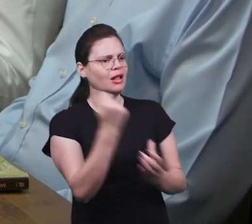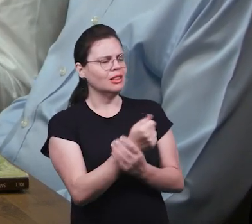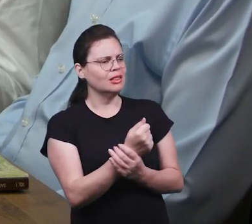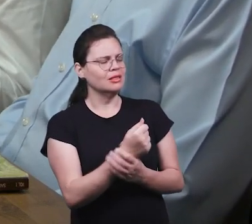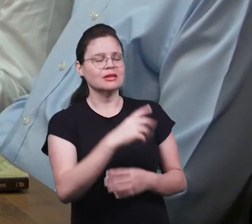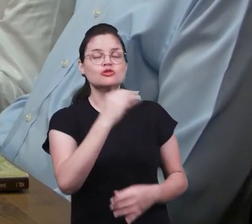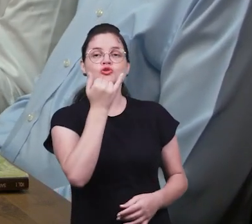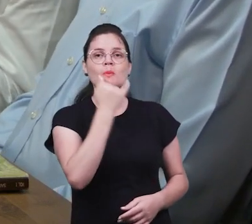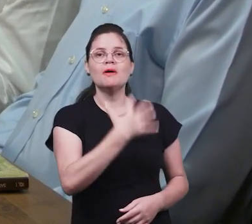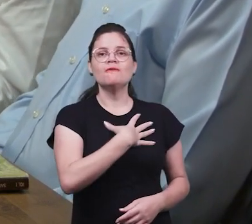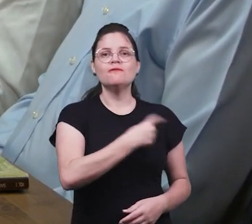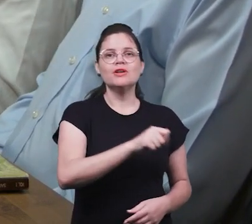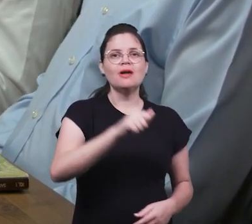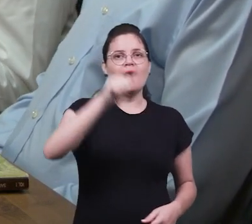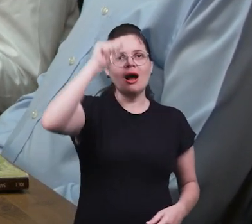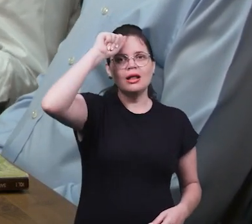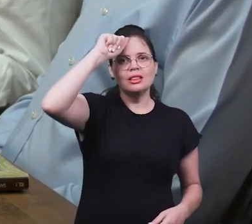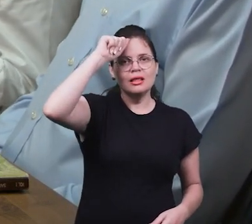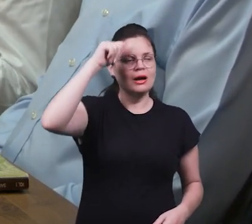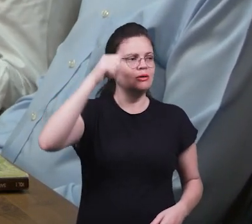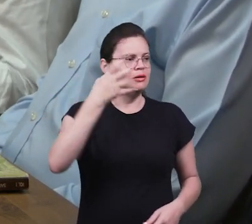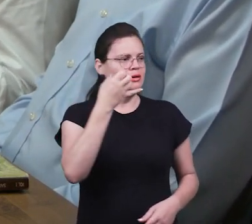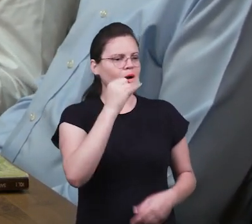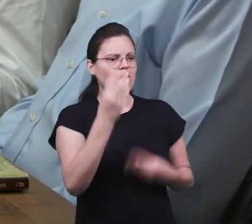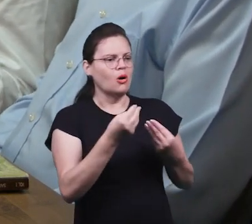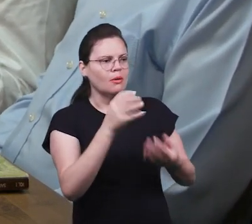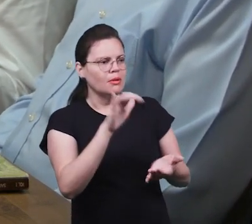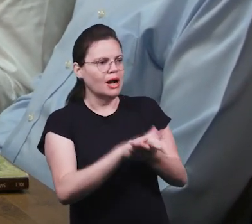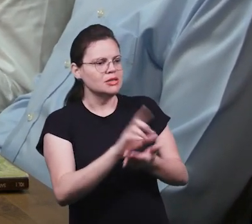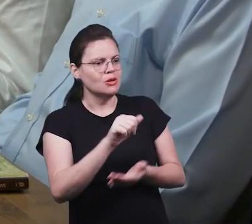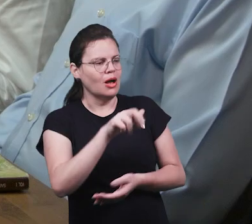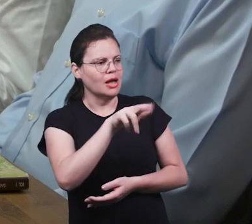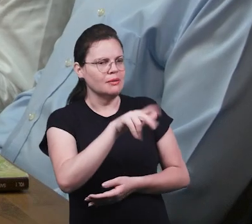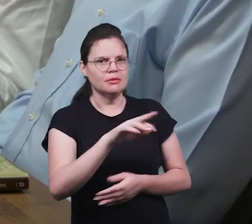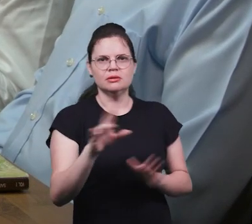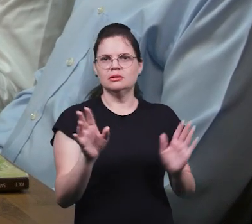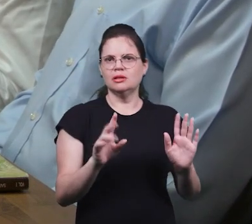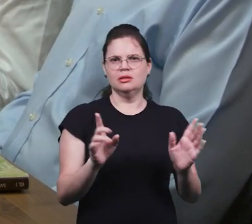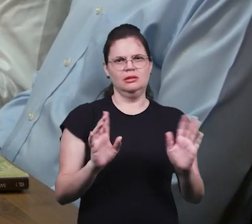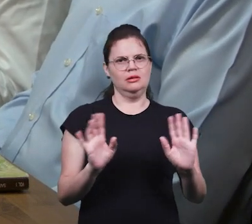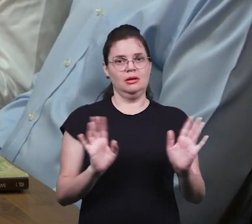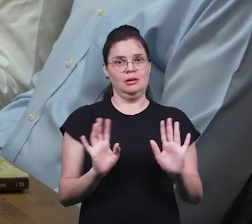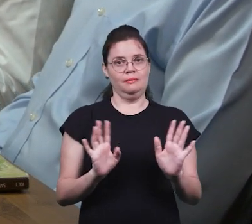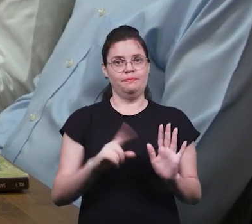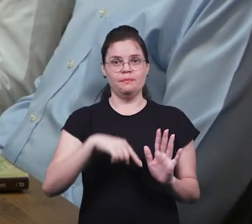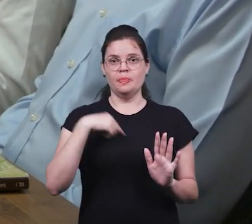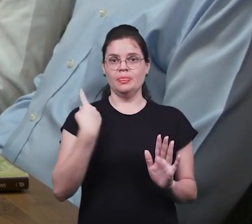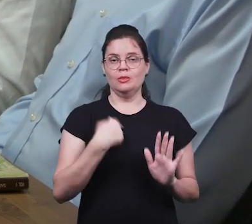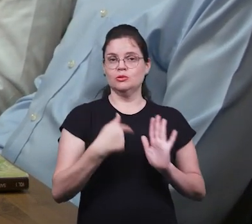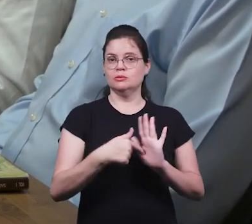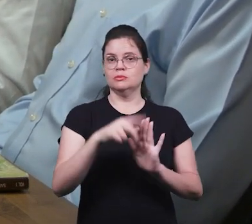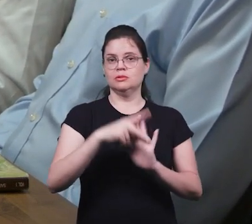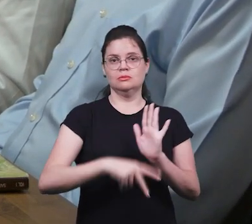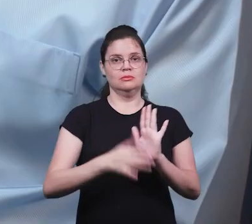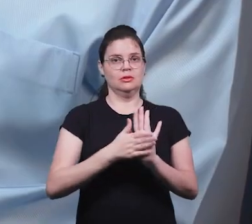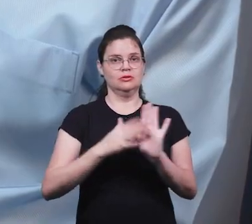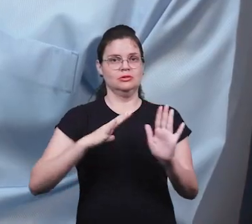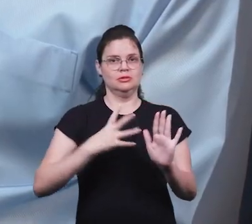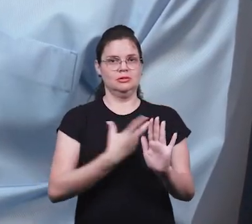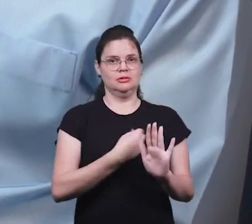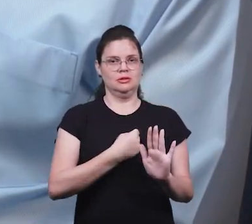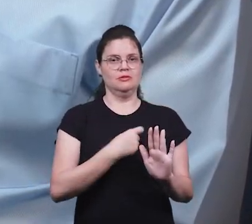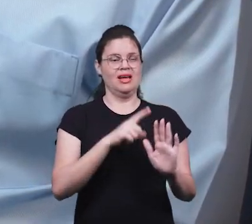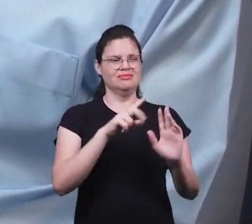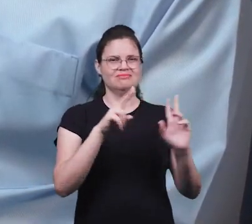foi com quem, se foi com as irmãs deles, se foi, se não foi. Olha, nós estamos aqui nos reportando a um projeto de salvação. E o